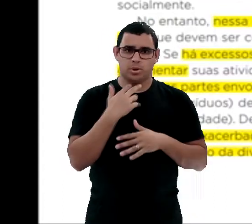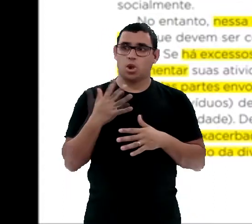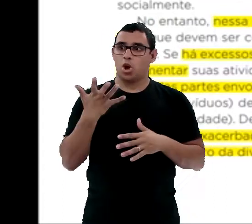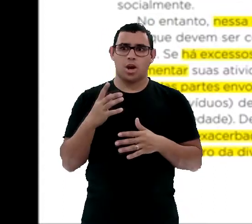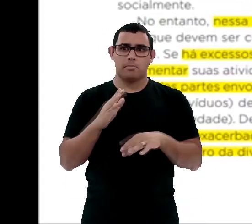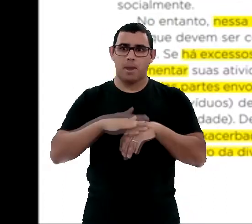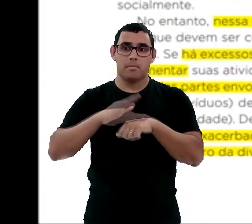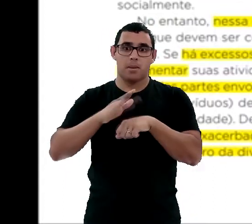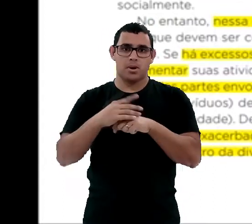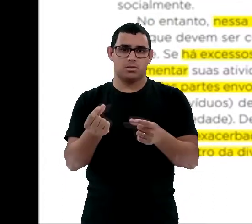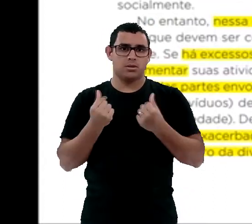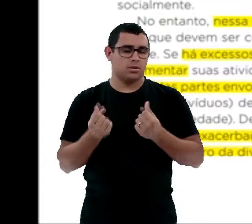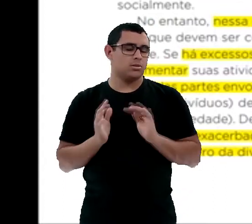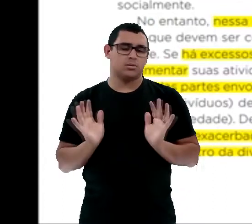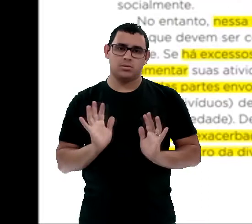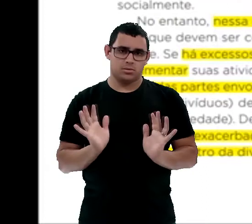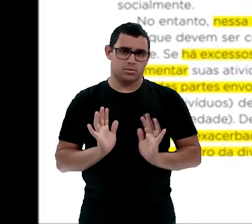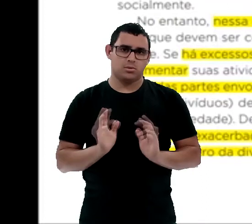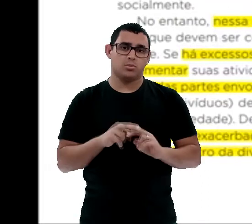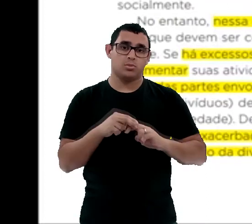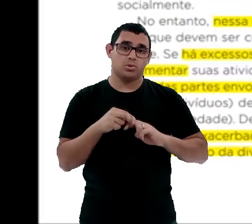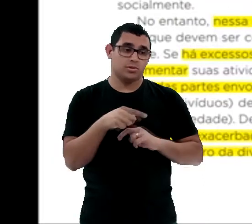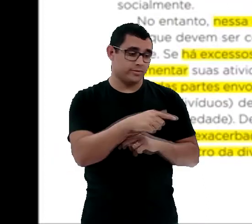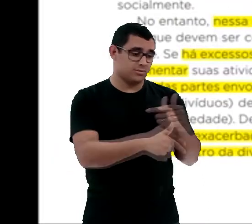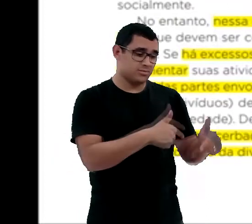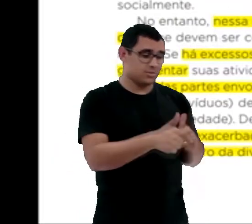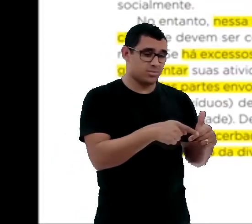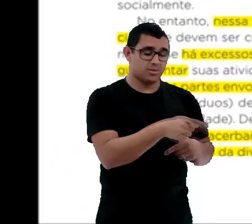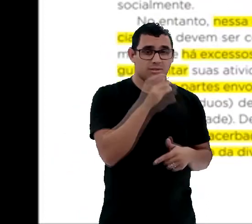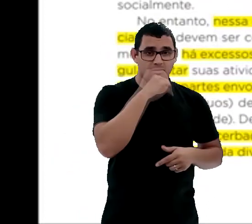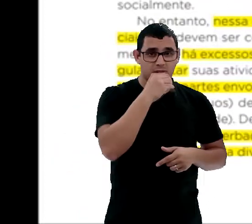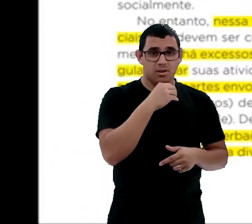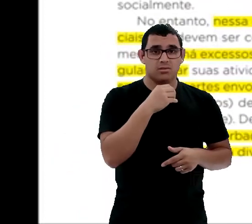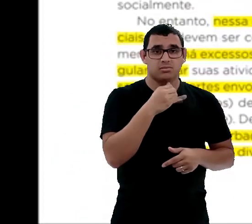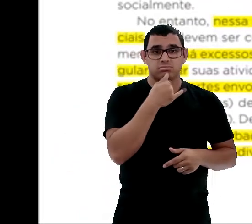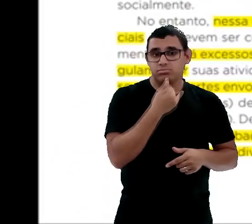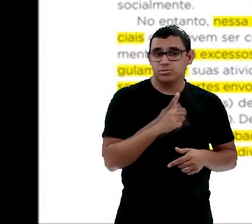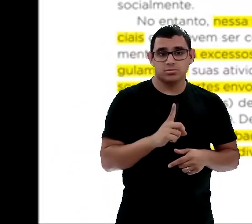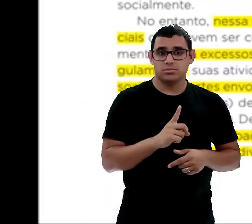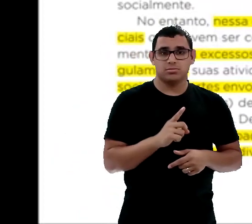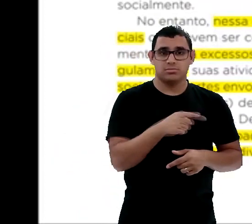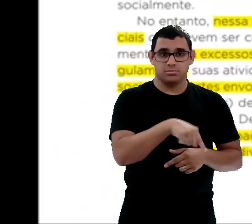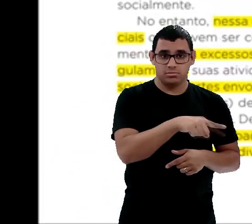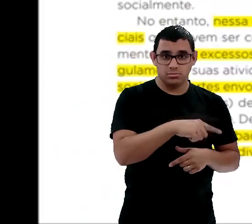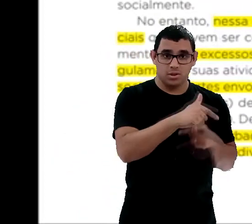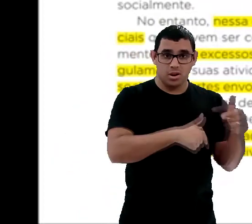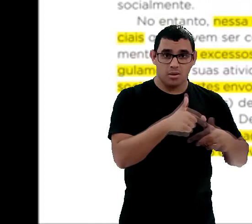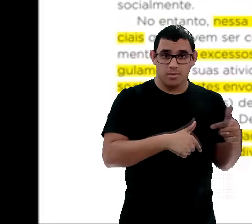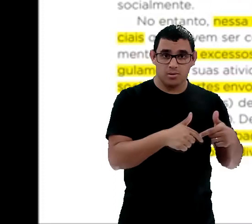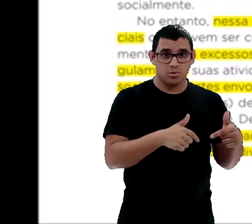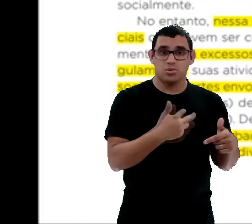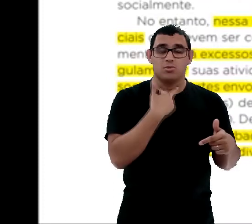ter um limite ali. Não pode explorar demais, com o risco de tornar o